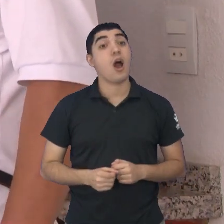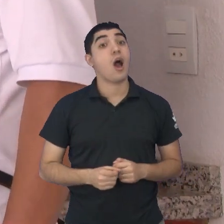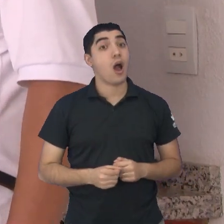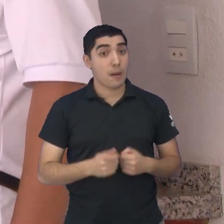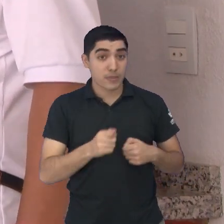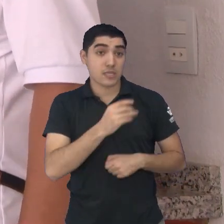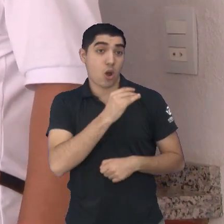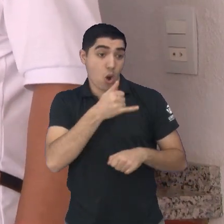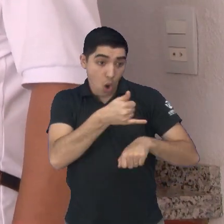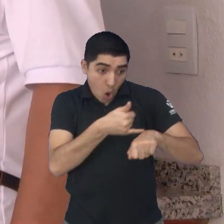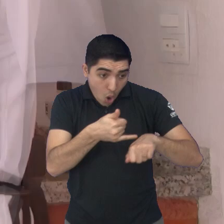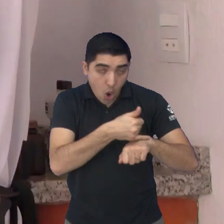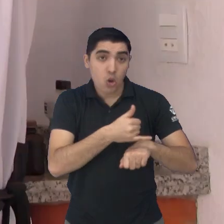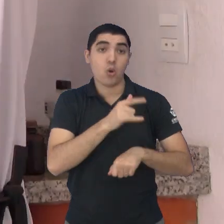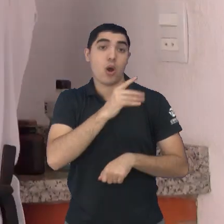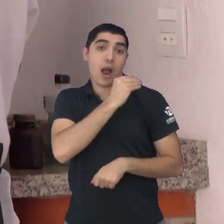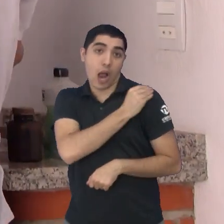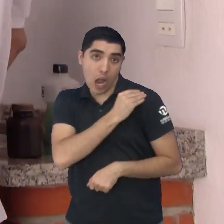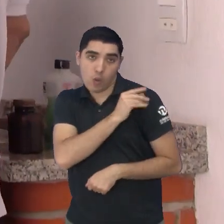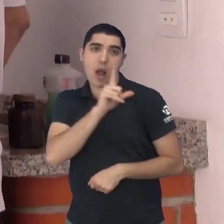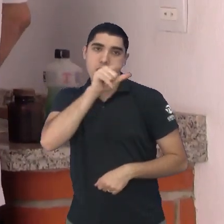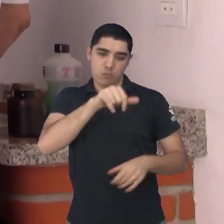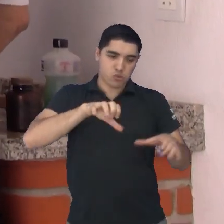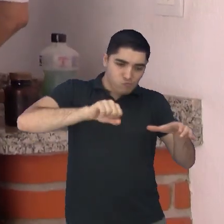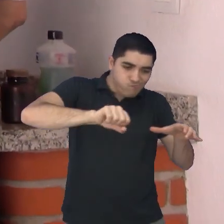e daí depois põe fogo no acendedor.